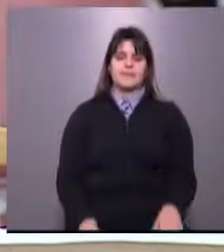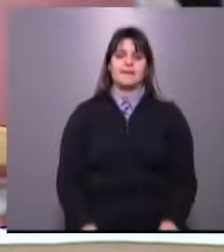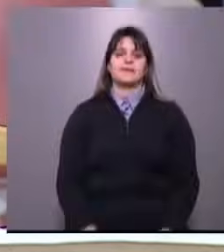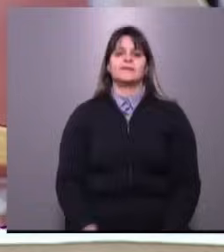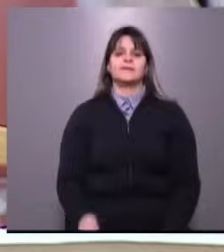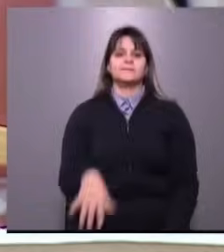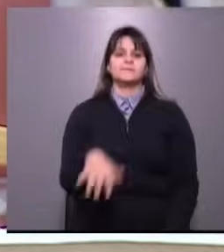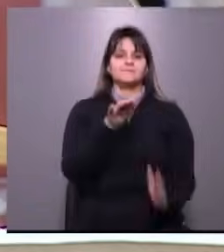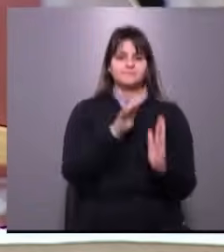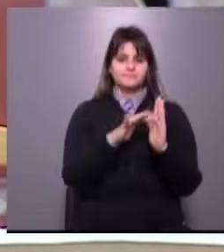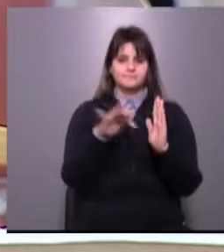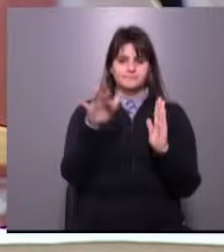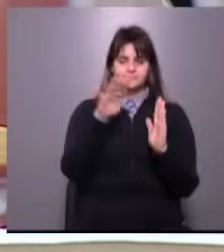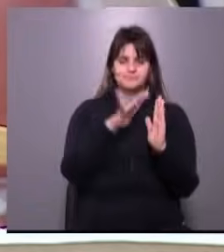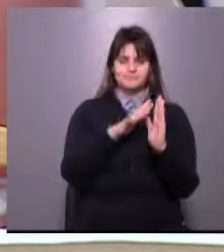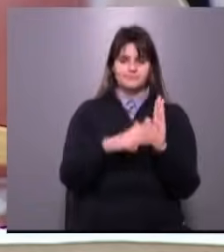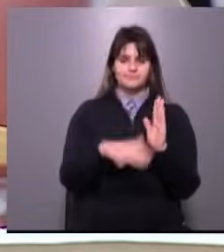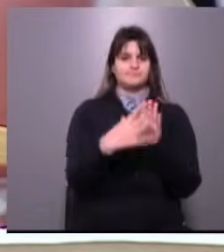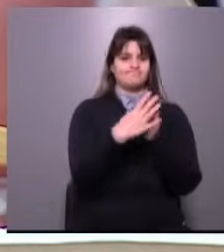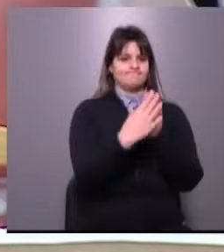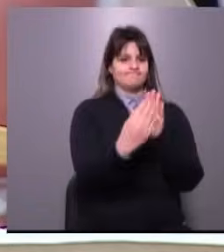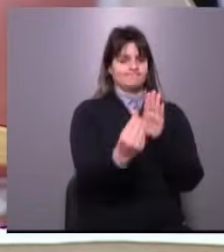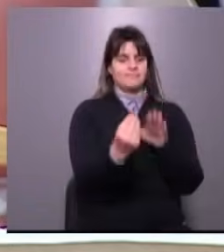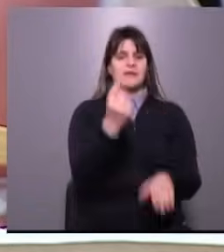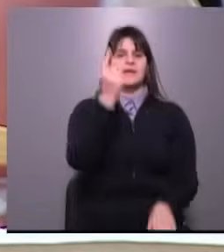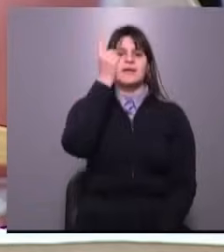ousamos